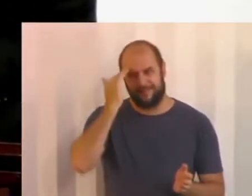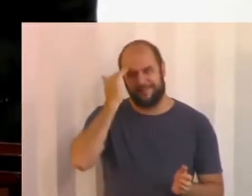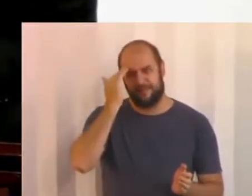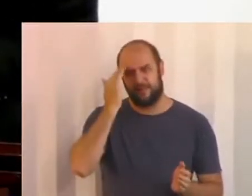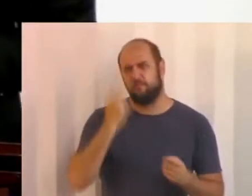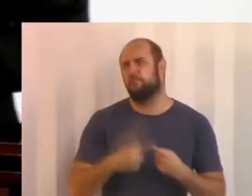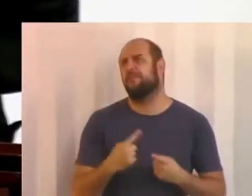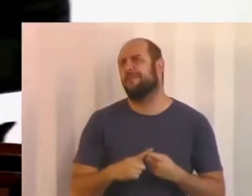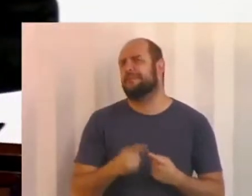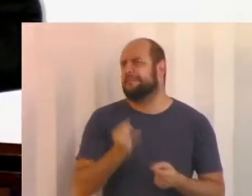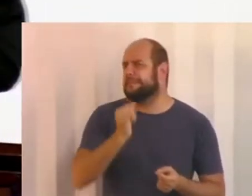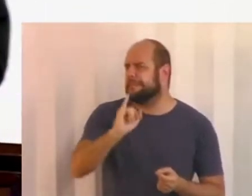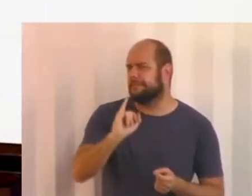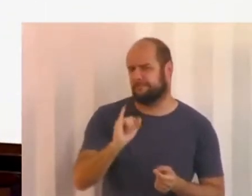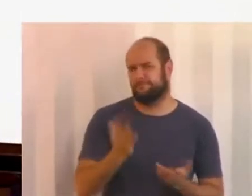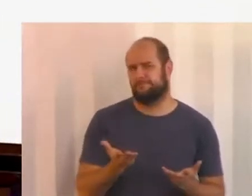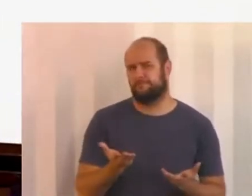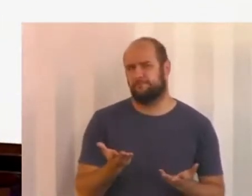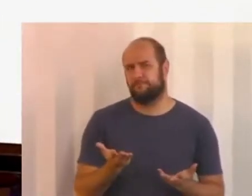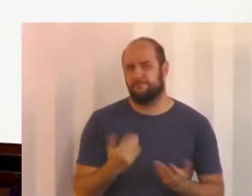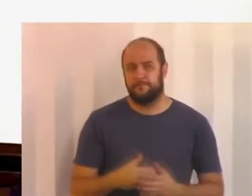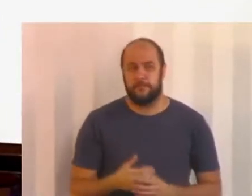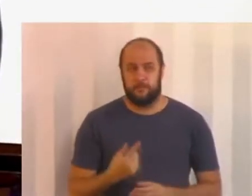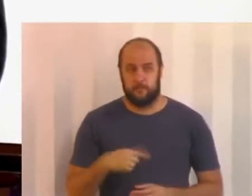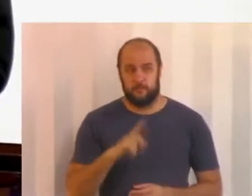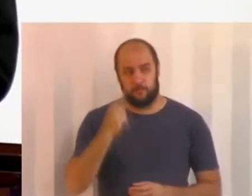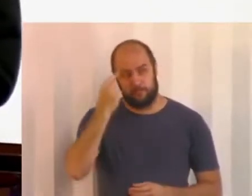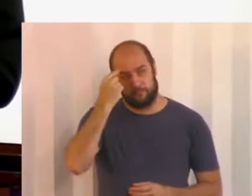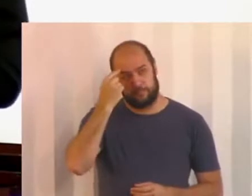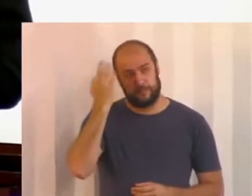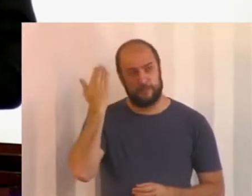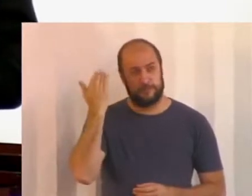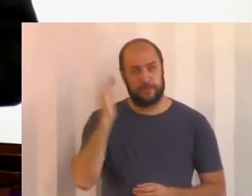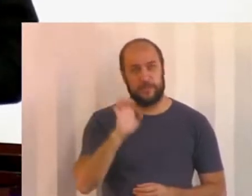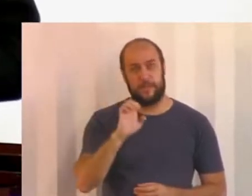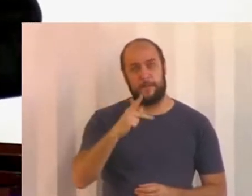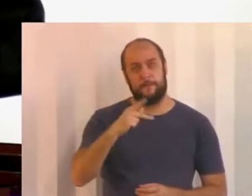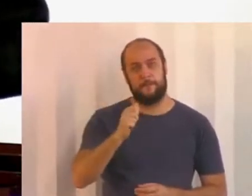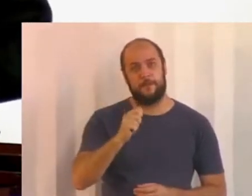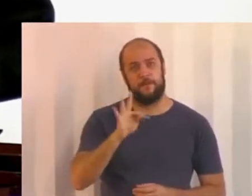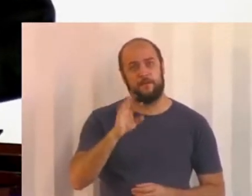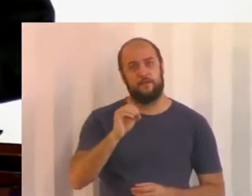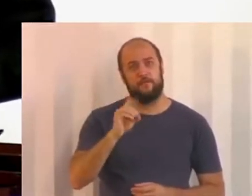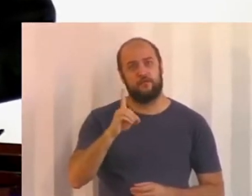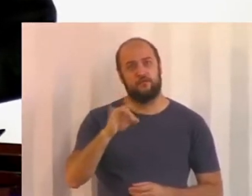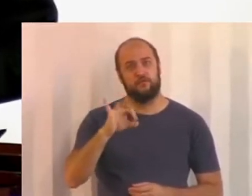isso? Provavelmente Epafrodito foi